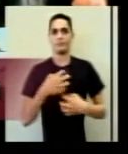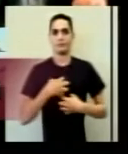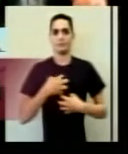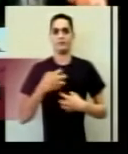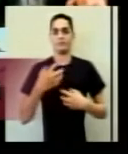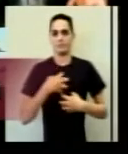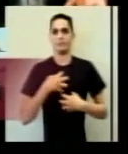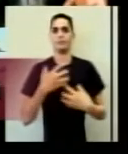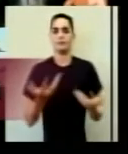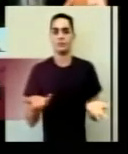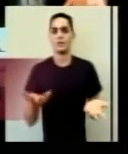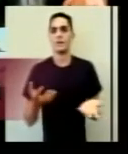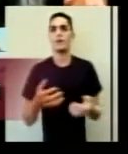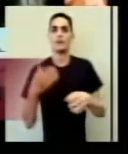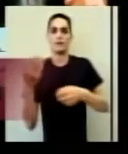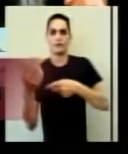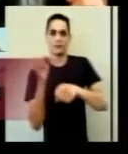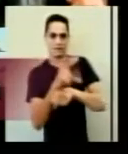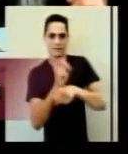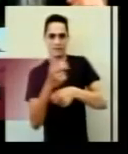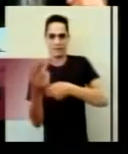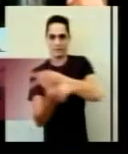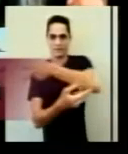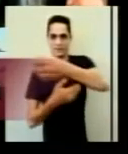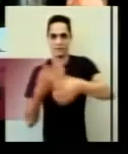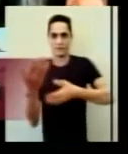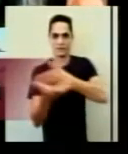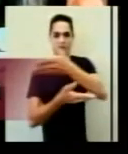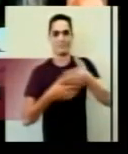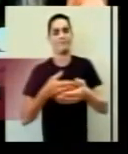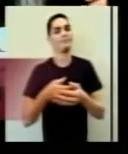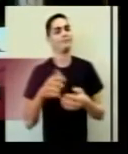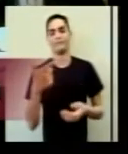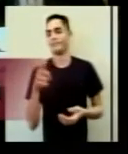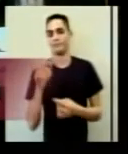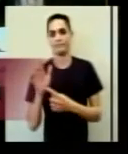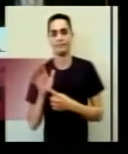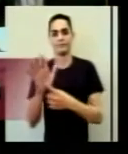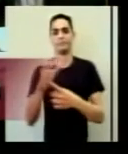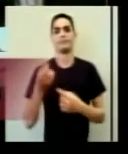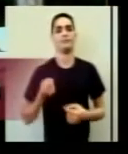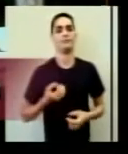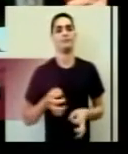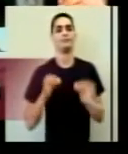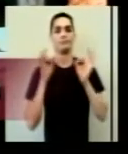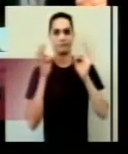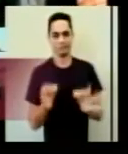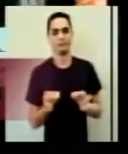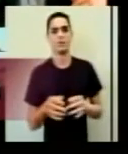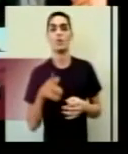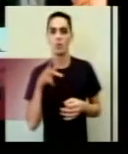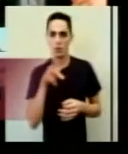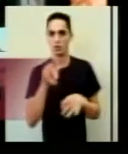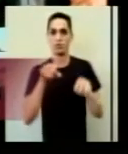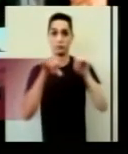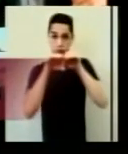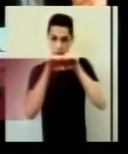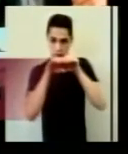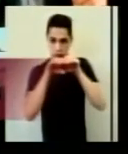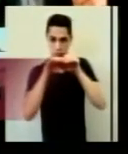Covid. Então, a Covid ainda, a circulação viral em São José do Rio Preto não tem